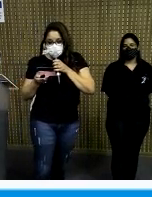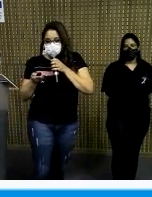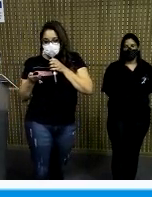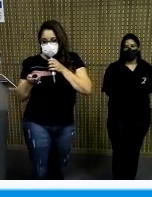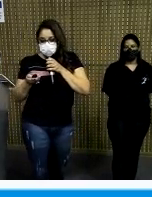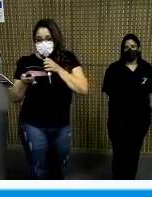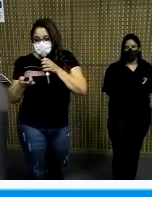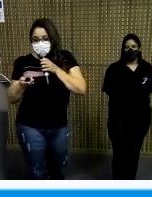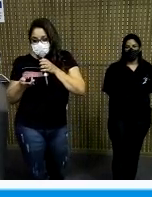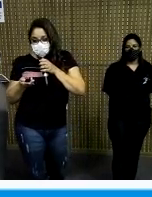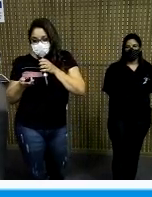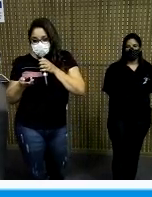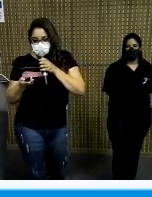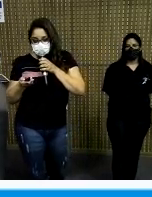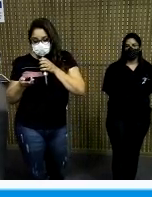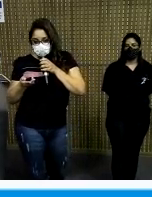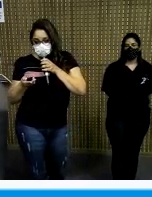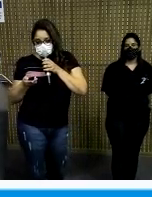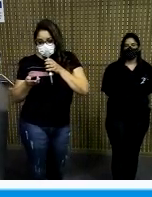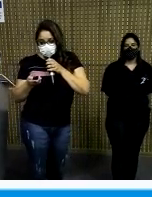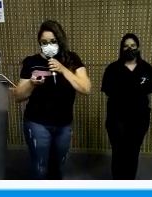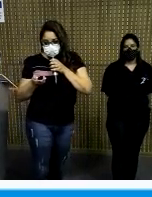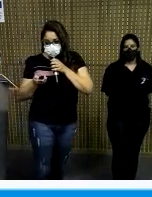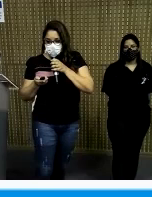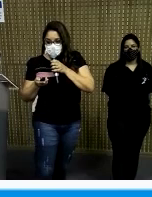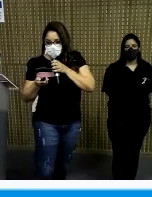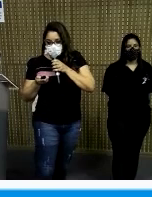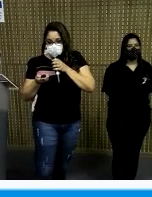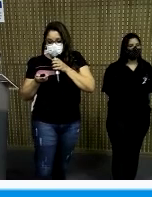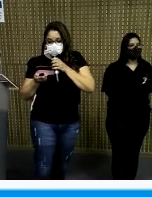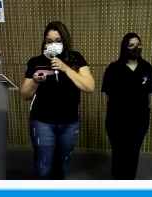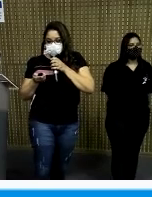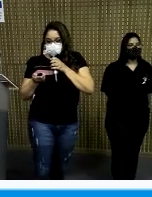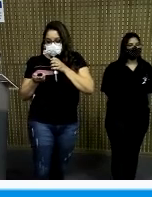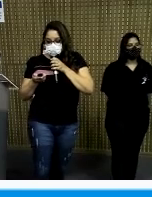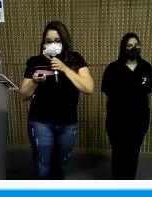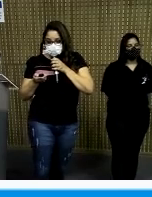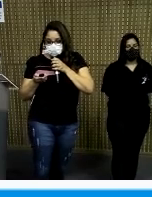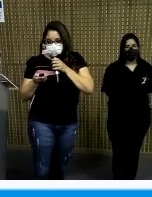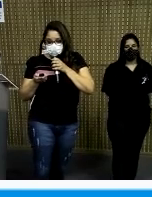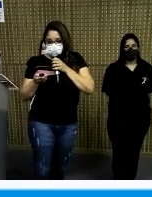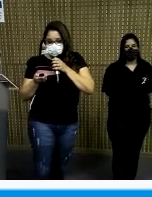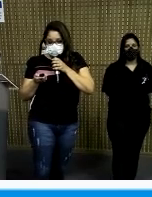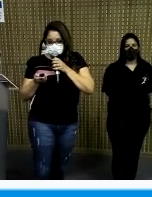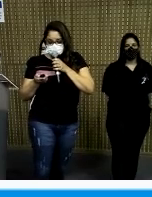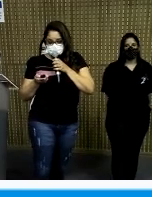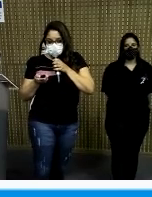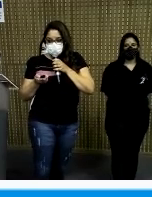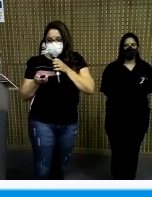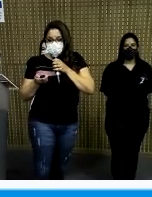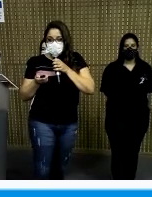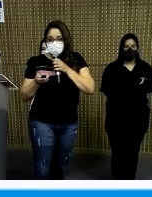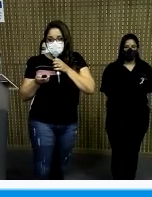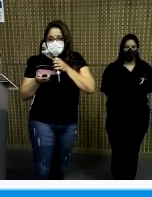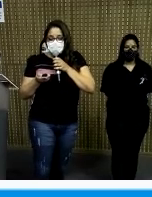treinamento, né, a respeito da reabilitação pós-Covid, com a participação da fisio, TO e nutricionista, tá?